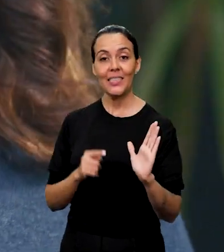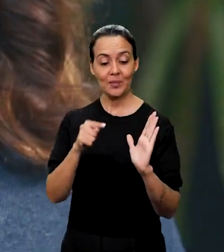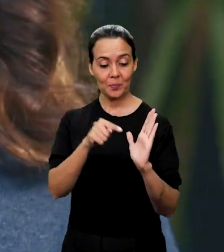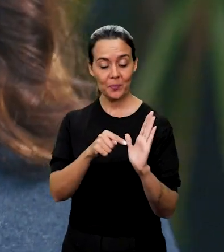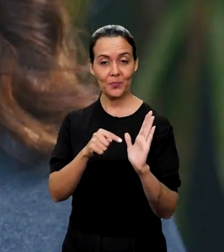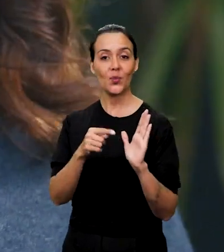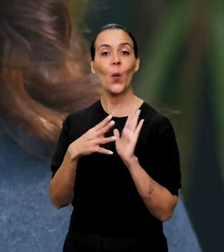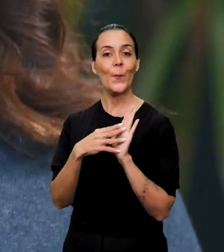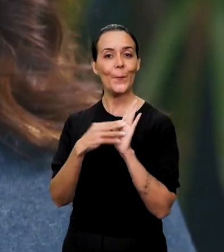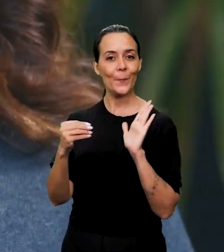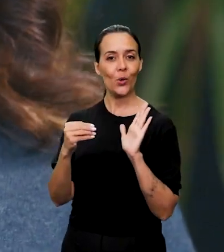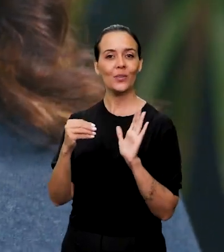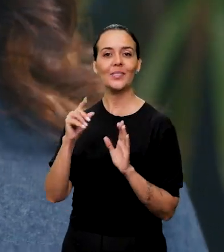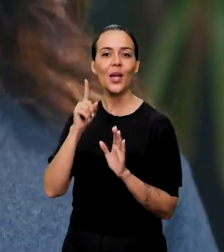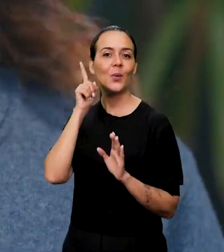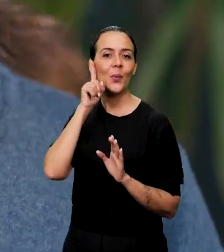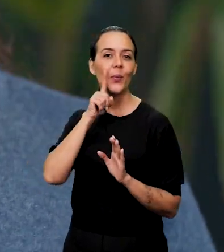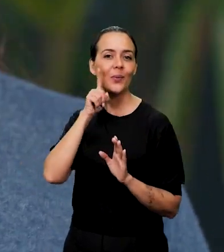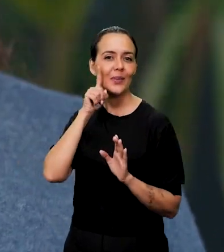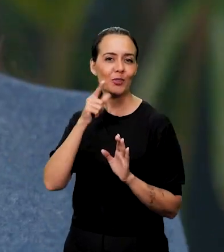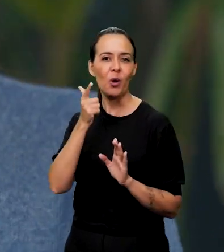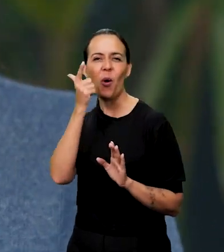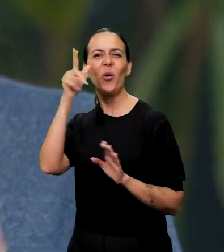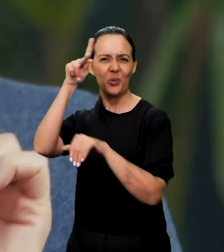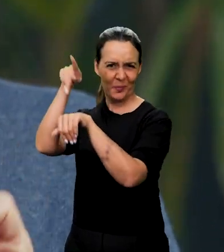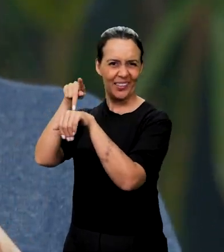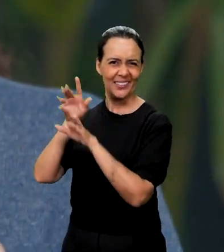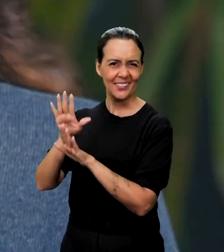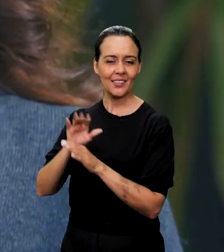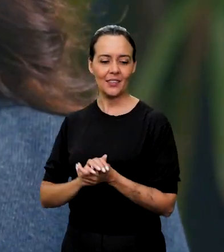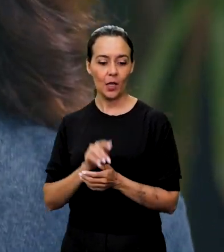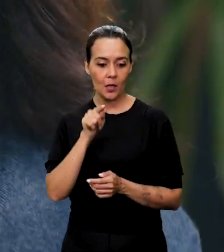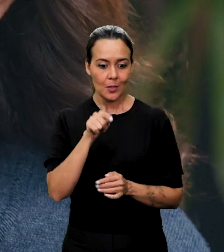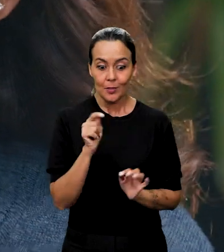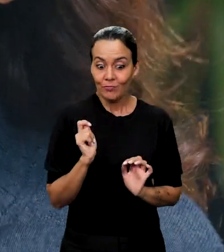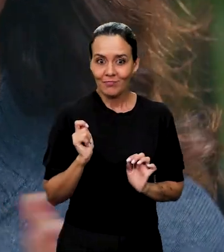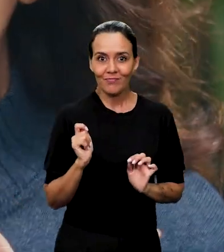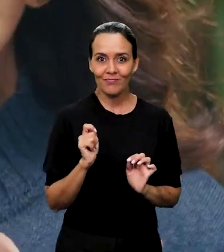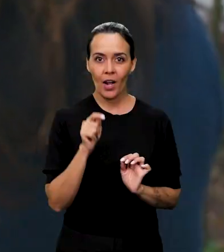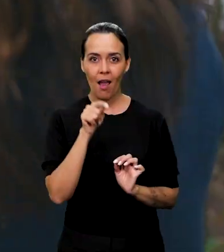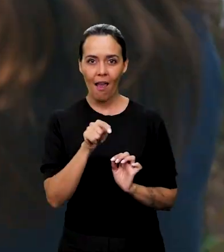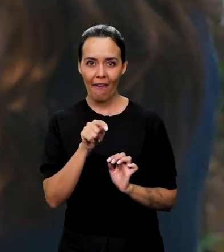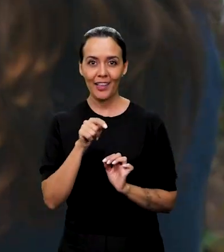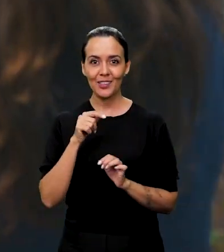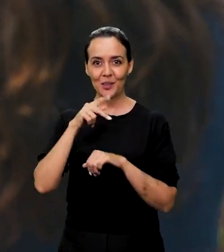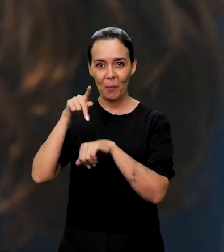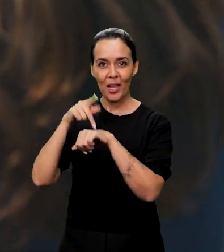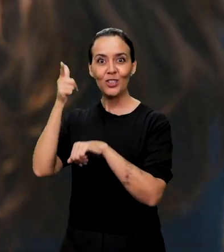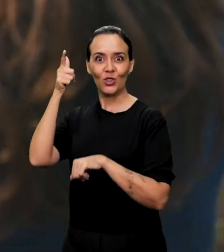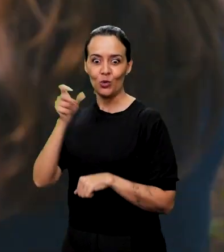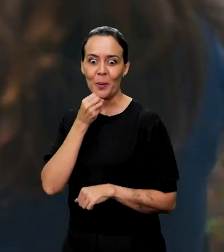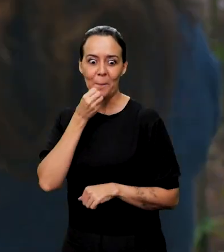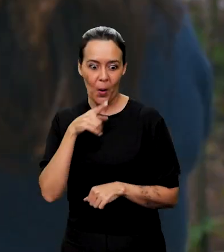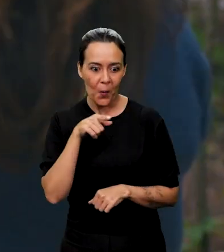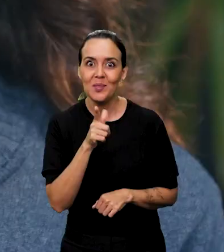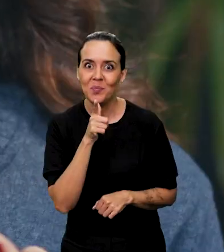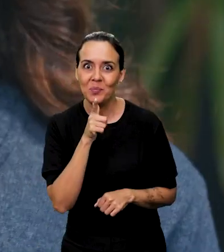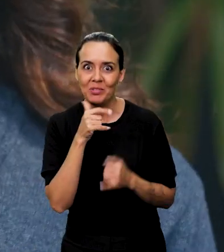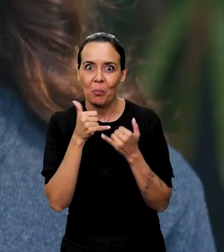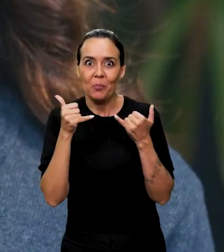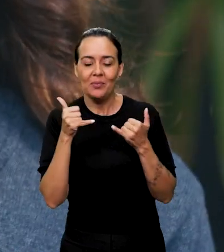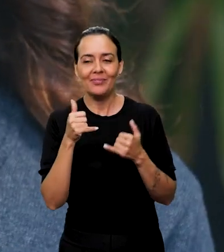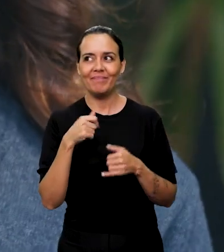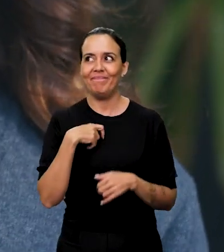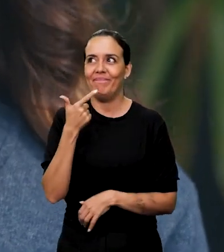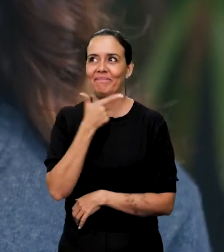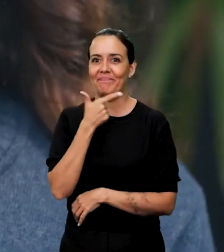lembro que a minha amiga, né, a Patrícia falou, esse importado é bem melhor. Tipo assim. Vale a pena esse investimento. Não, muito engraçado. Daí